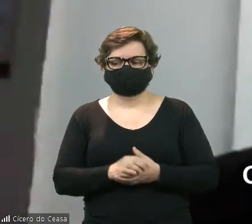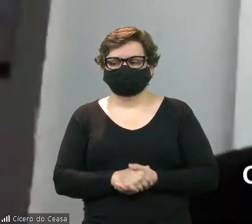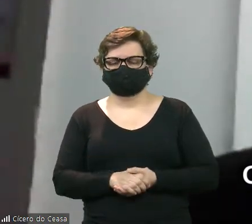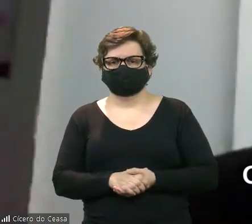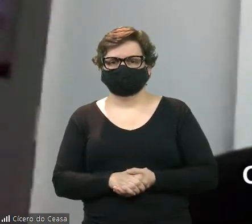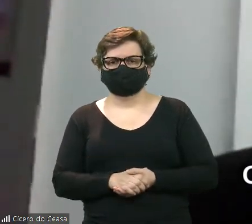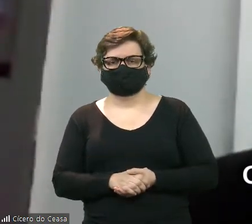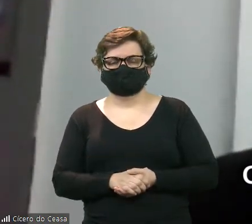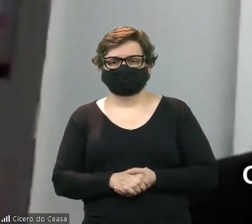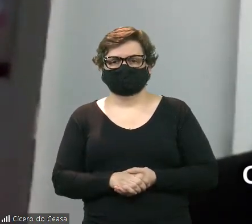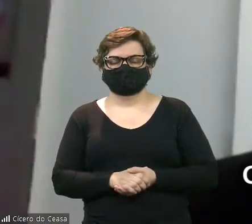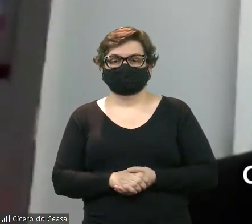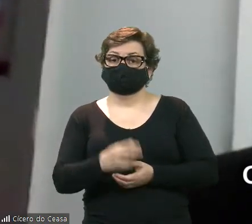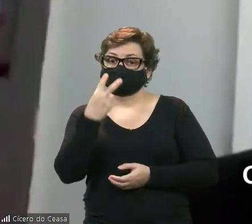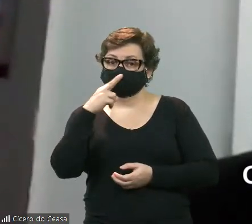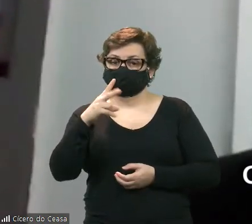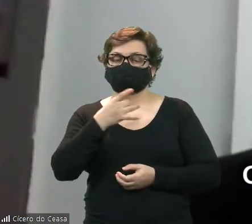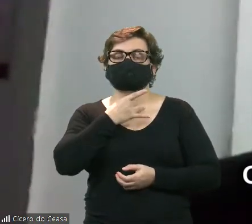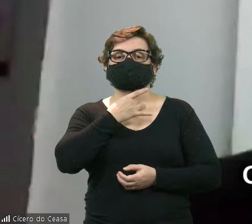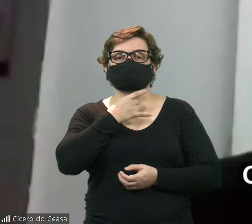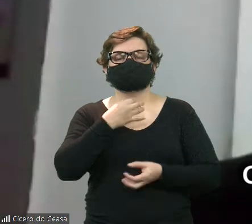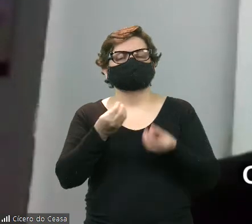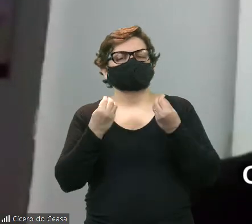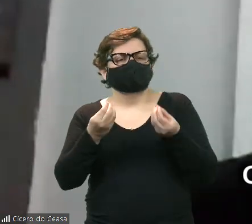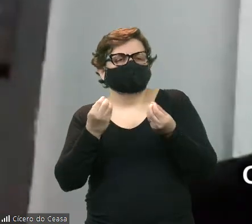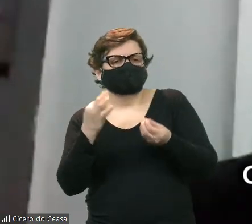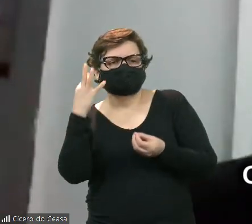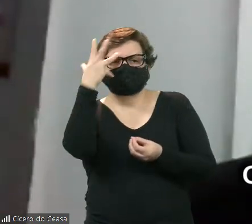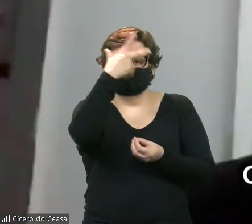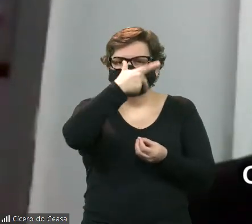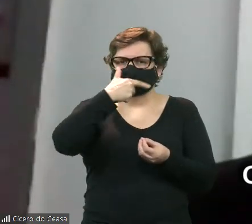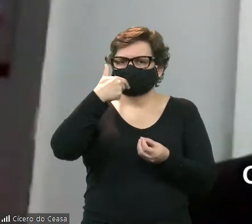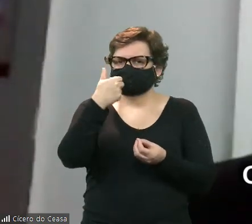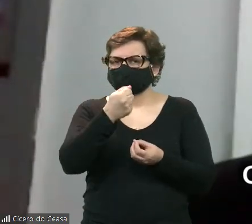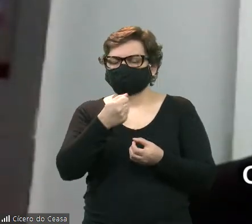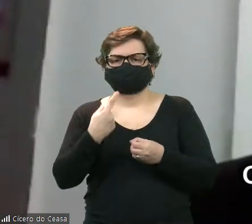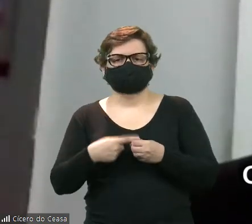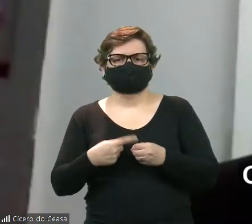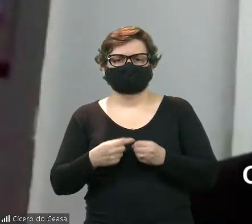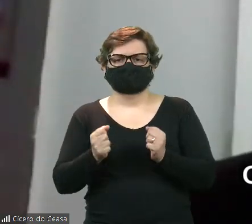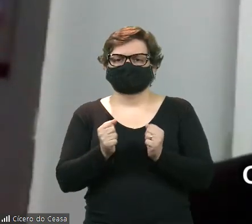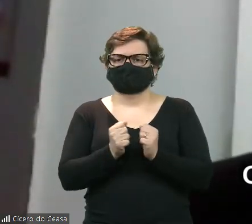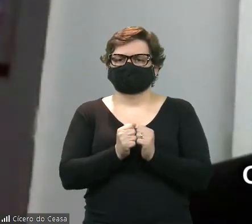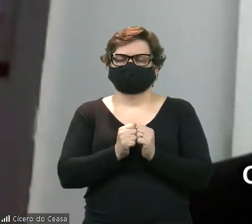e ver Marília, sim, como uma linda cidade, uma cidade com potencial,